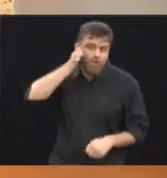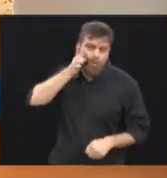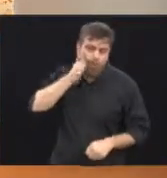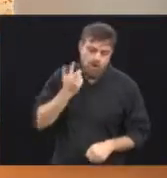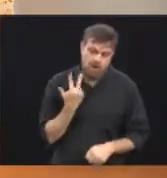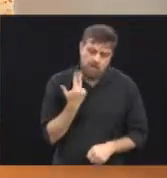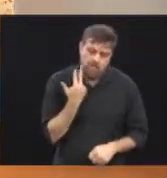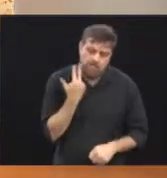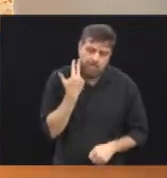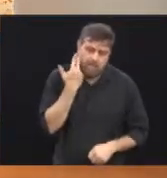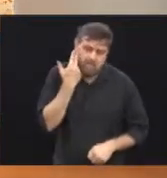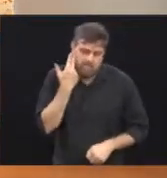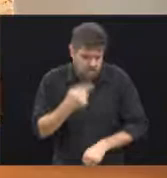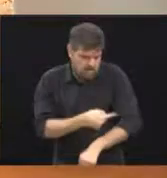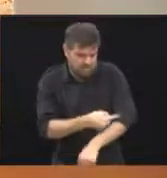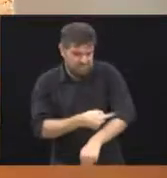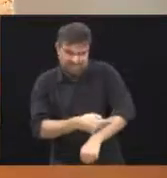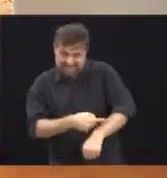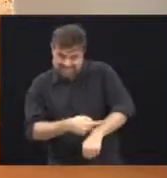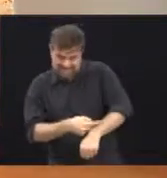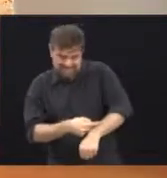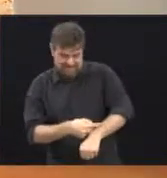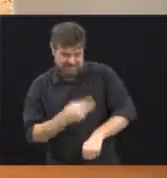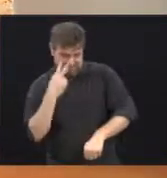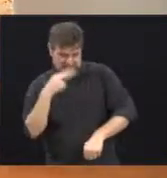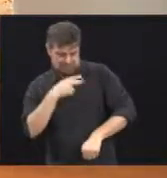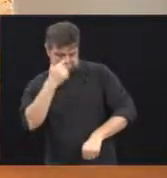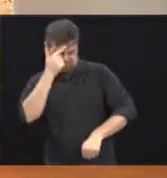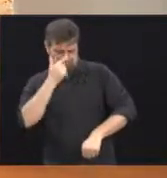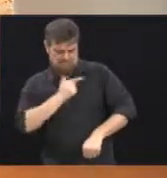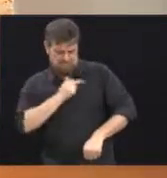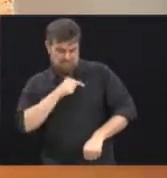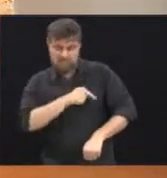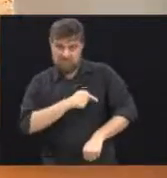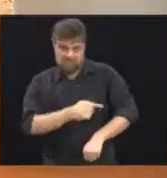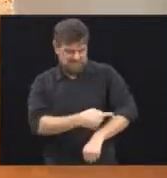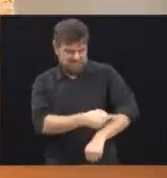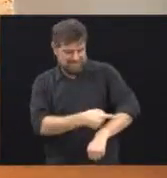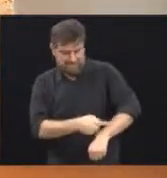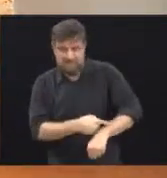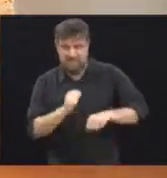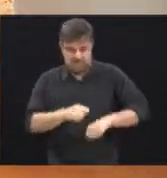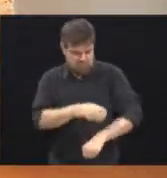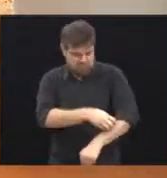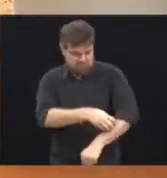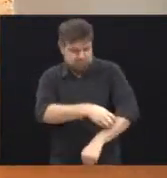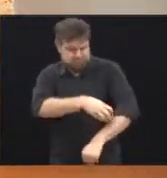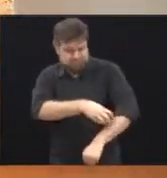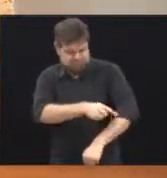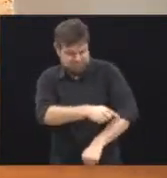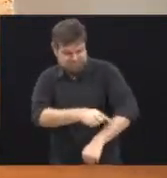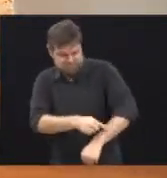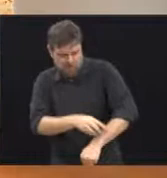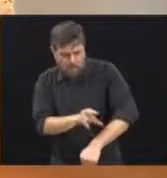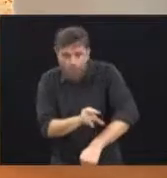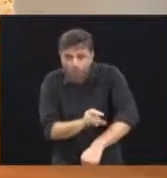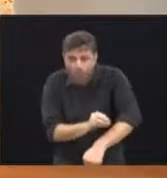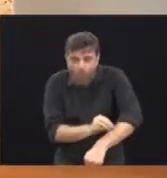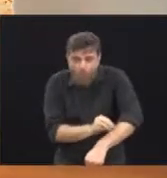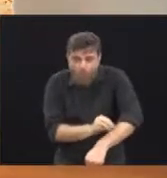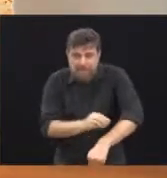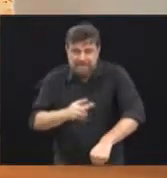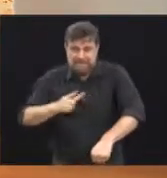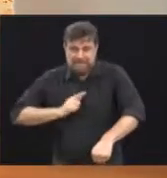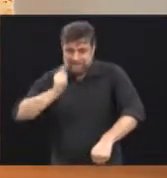porque a cicatriz inestética, que a gente chama, a cicatriz pode ter fibrose, ela pode ter retração, ela pode